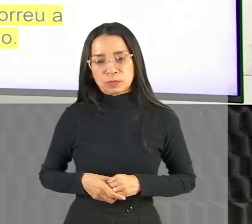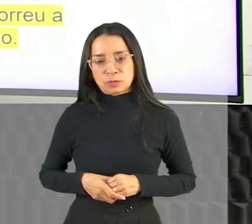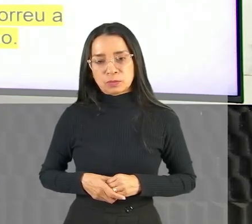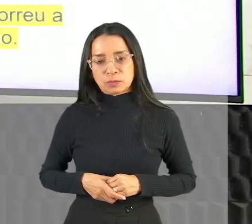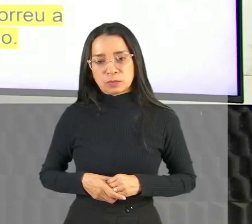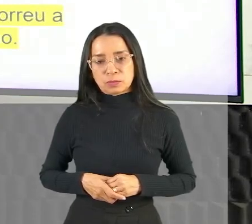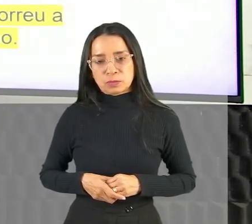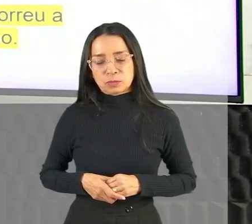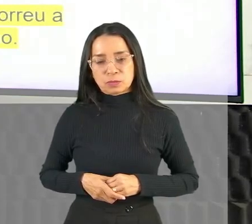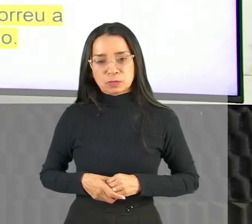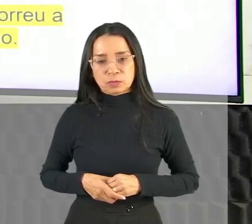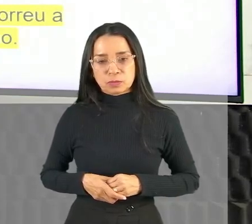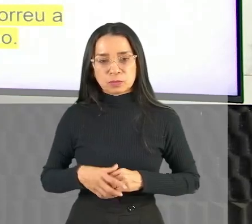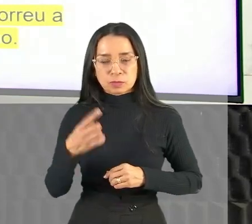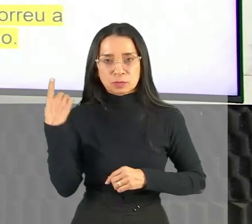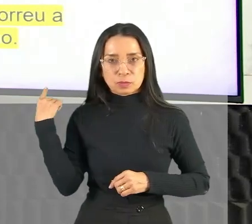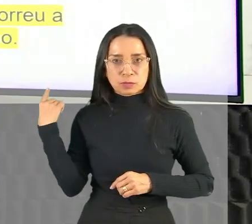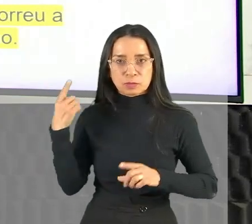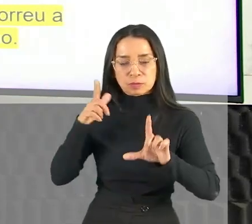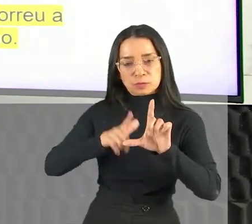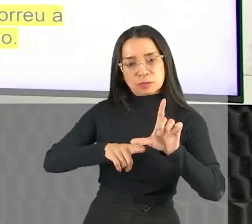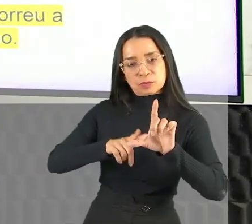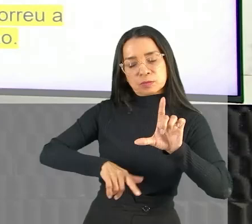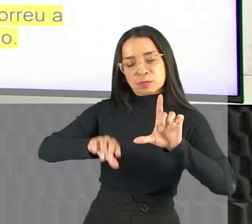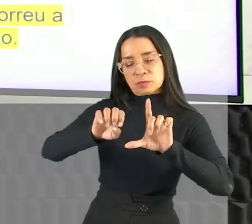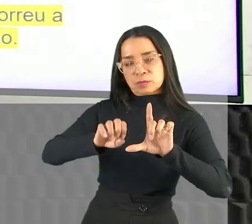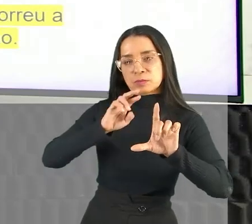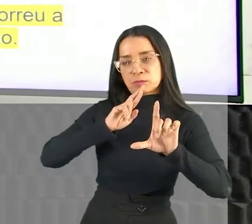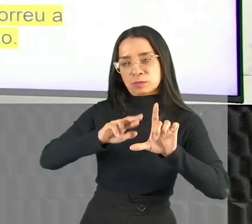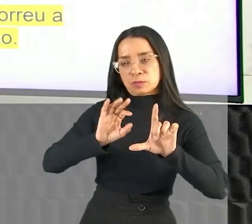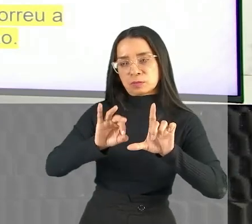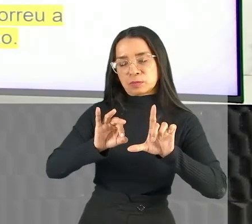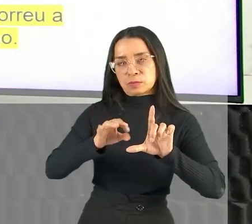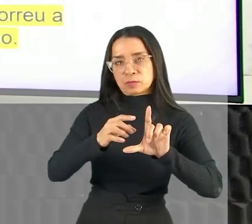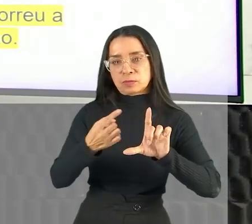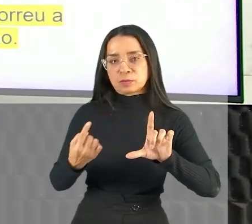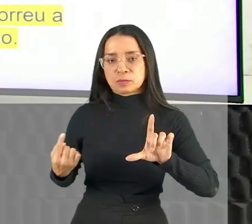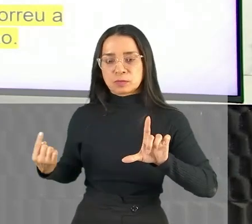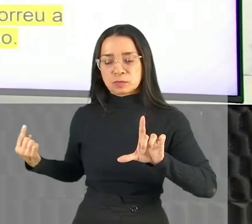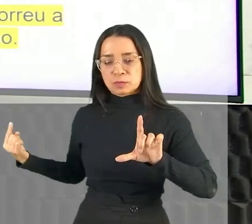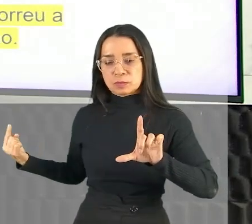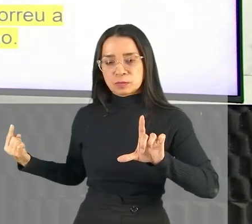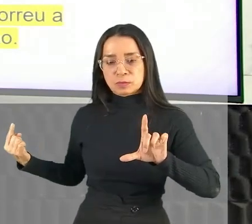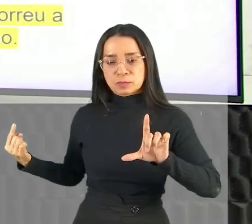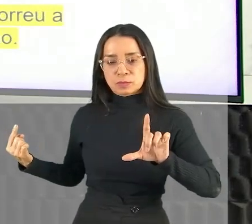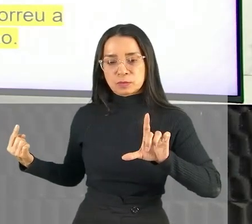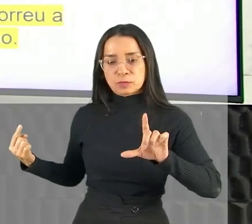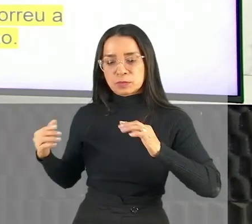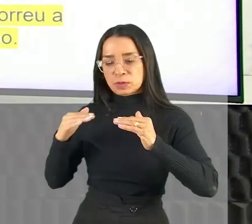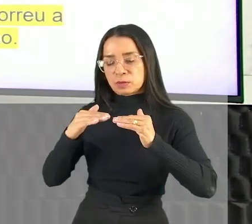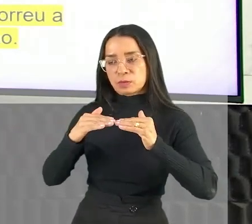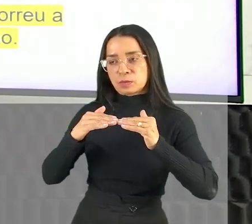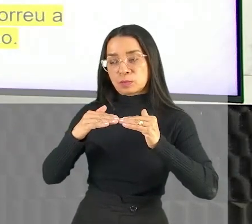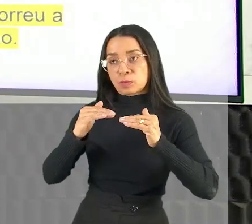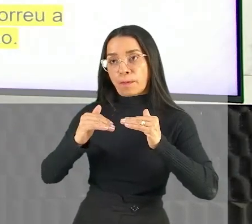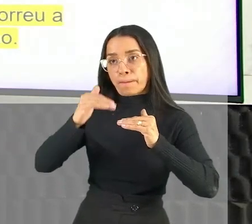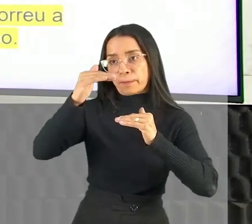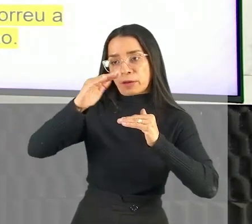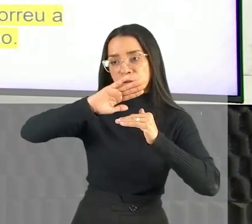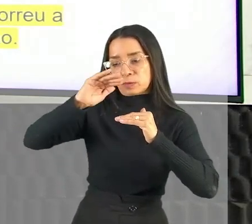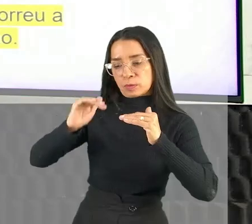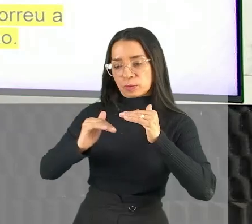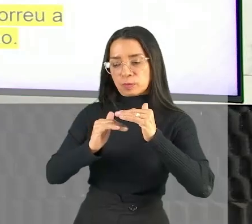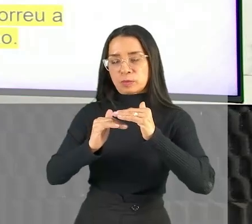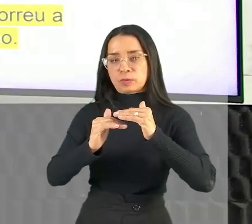E, difusão, porque o transporte ocorreu a favor de um gradiente de concentração, ou seja, saiu do mais concentrado para o menos